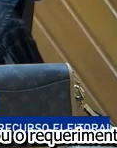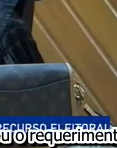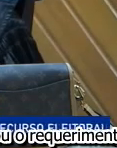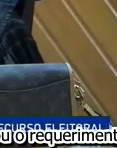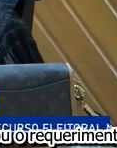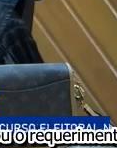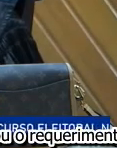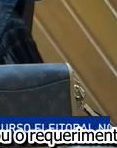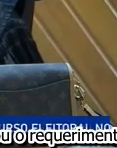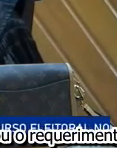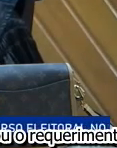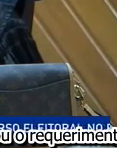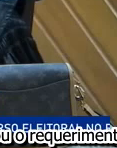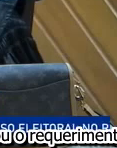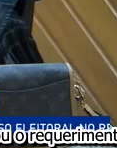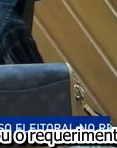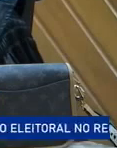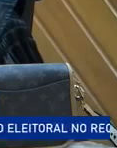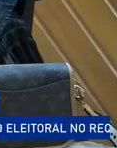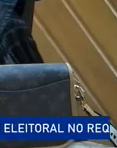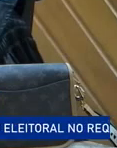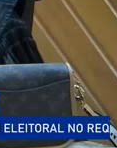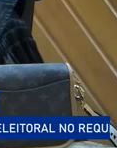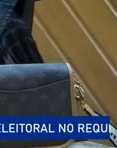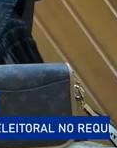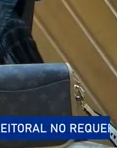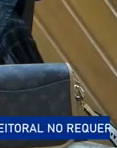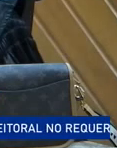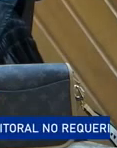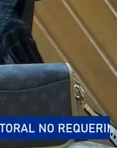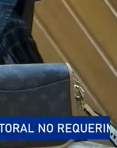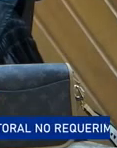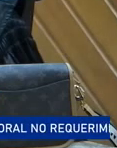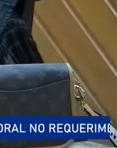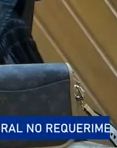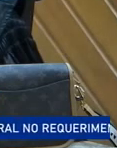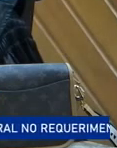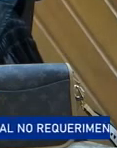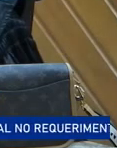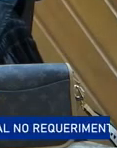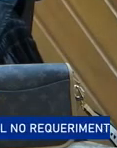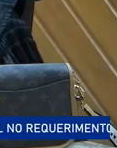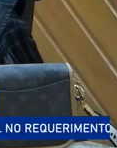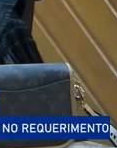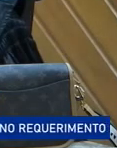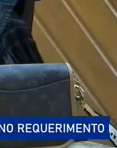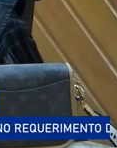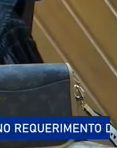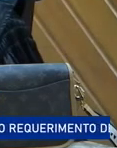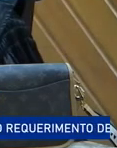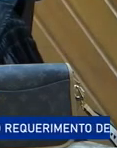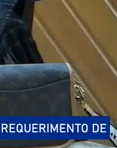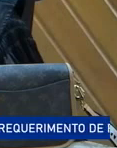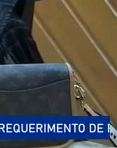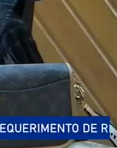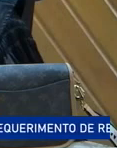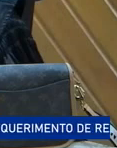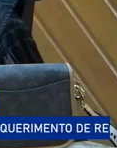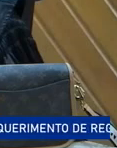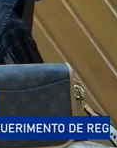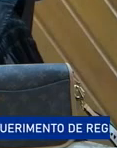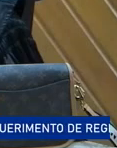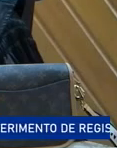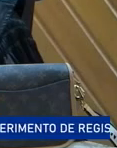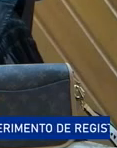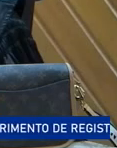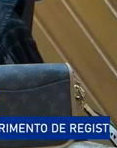do acordo número 8452 de 2024, que negou o provimento requerimento de registro de recurso candidatura